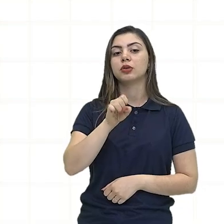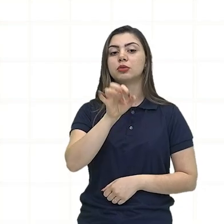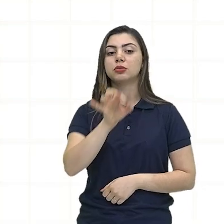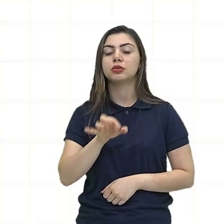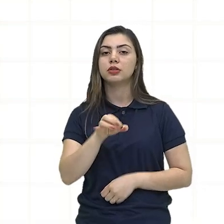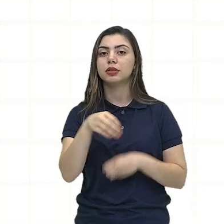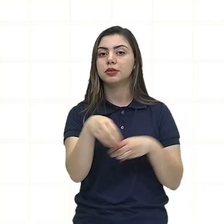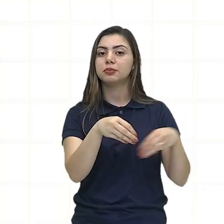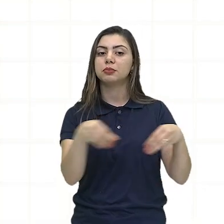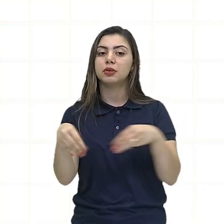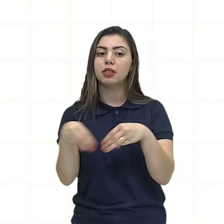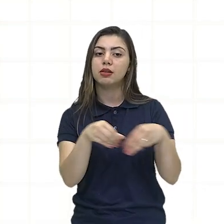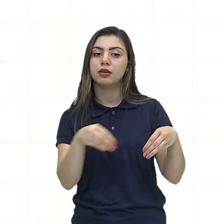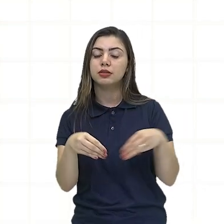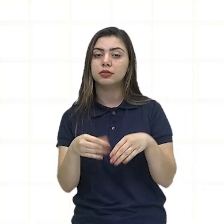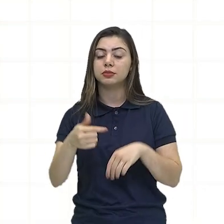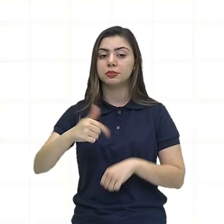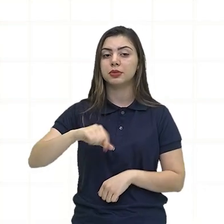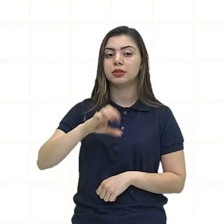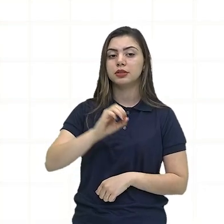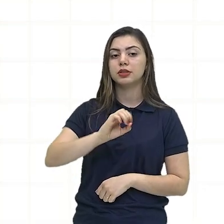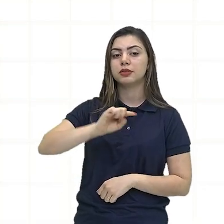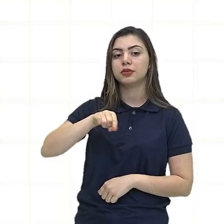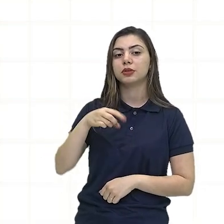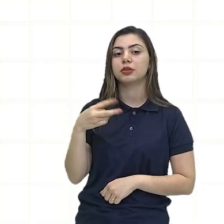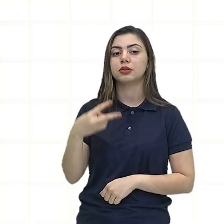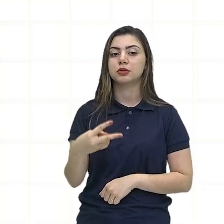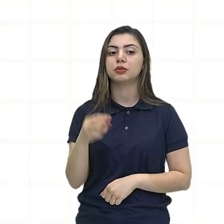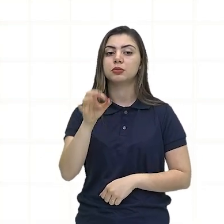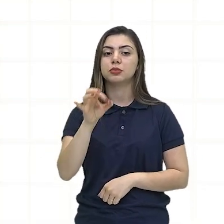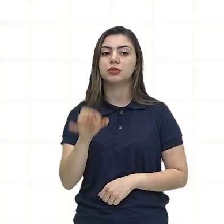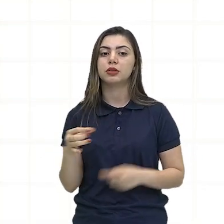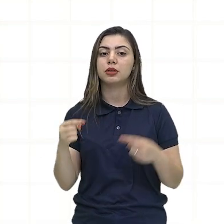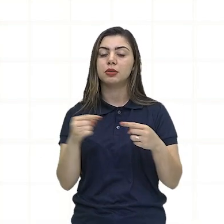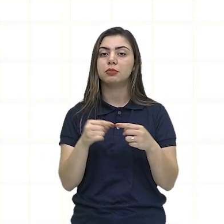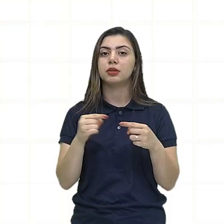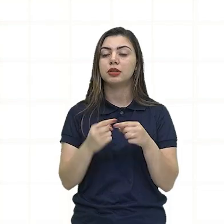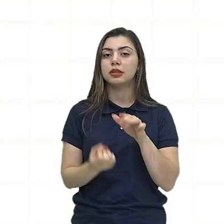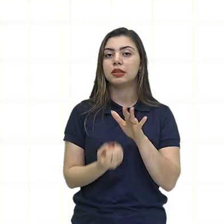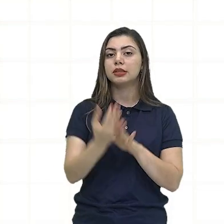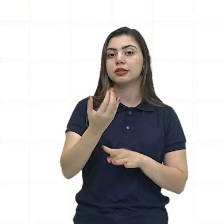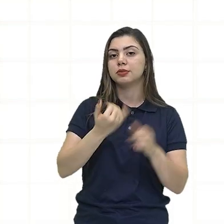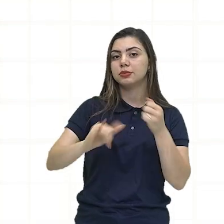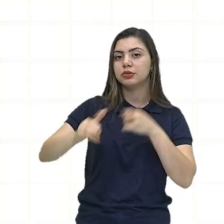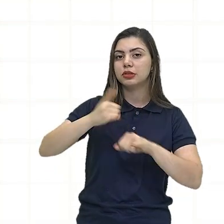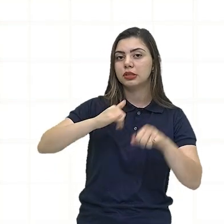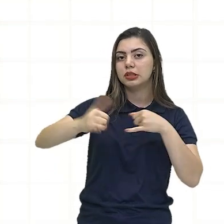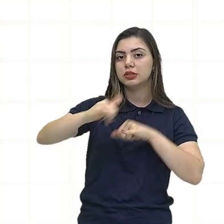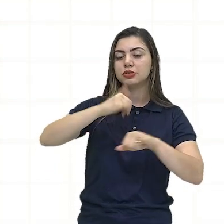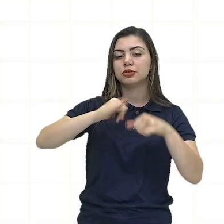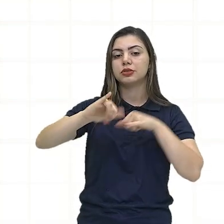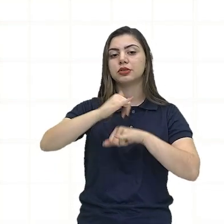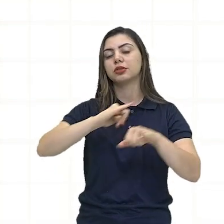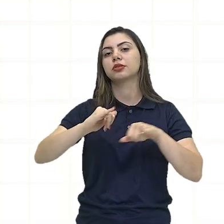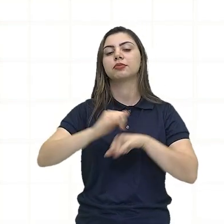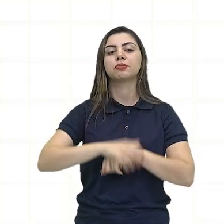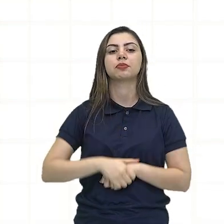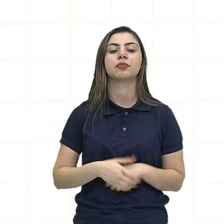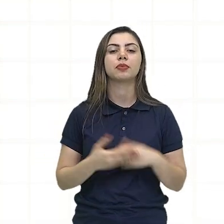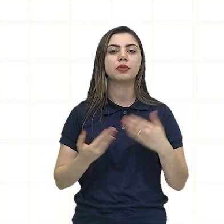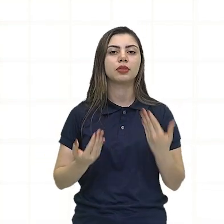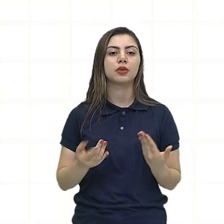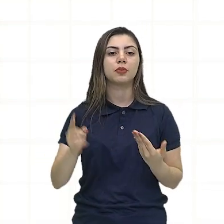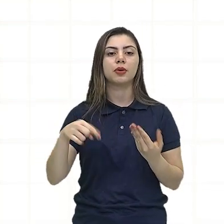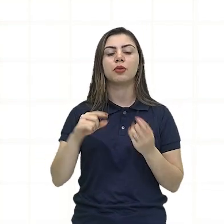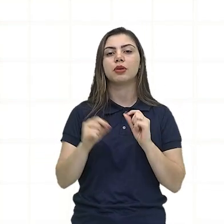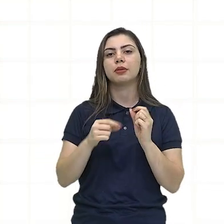utilizado para mineração e 0,2% utilizado nas termoelétricas, para poder fazer o que chamamos de resfriamento